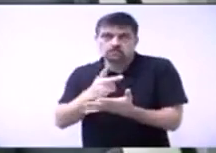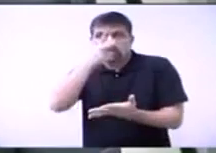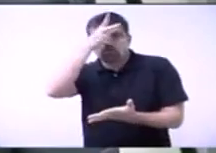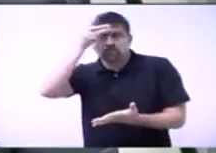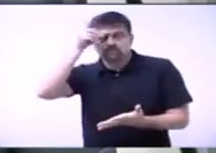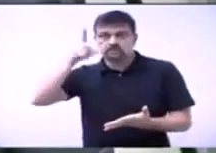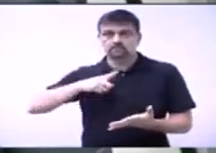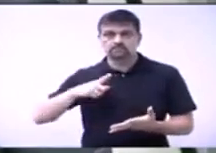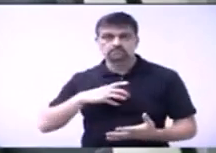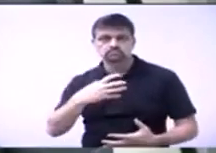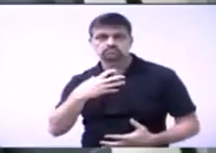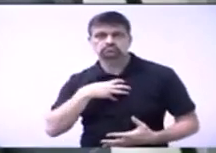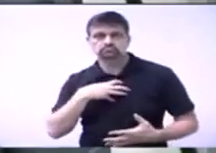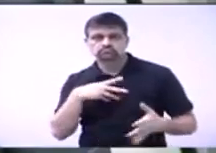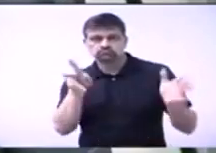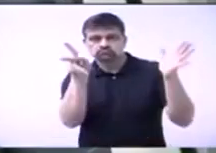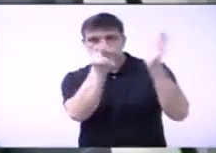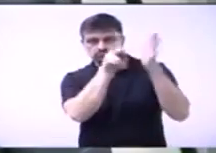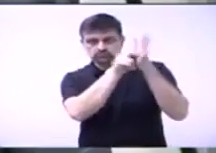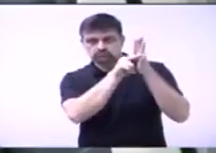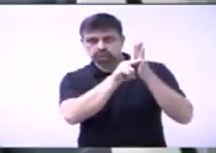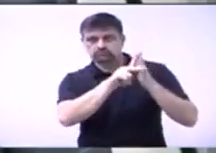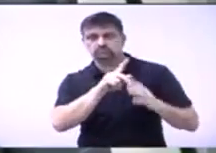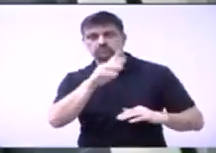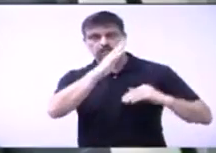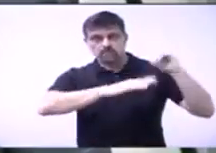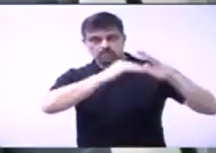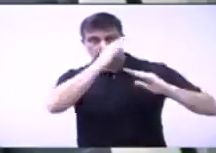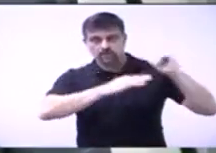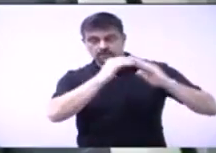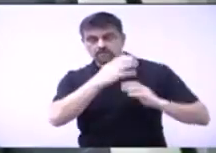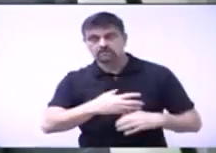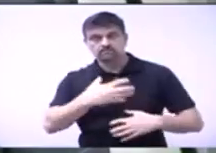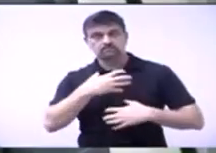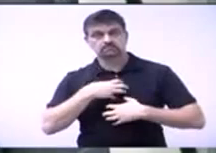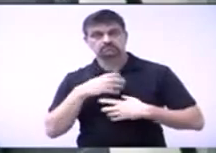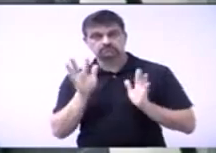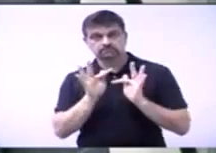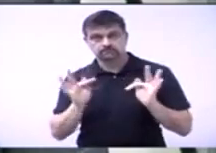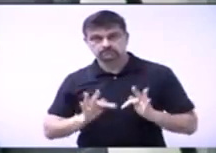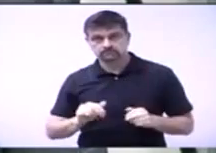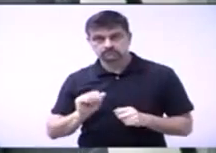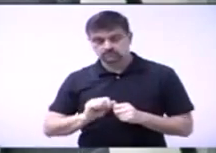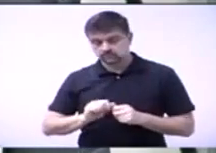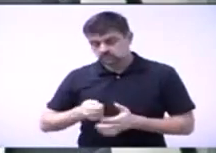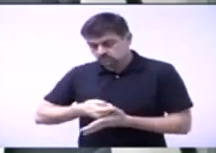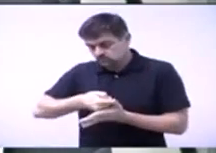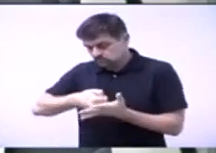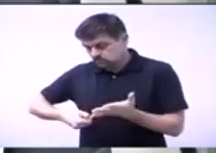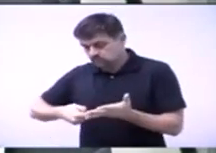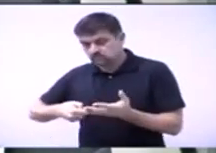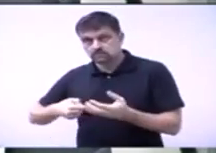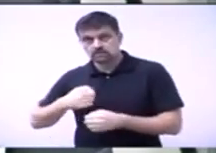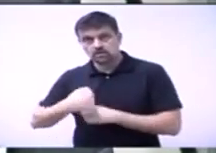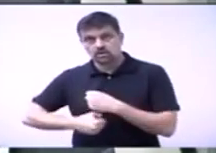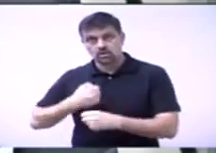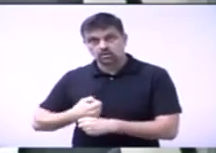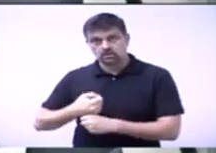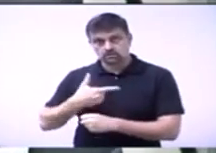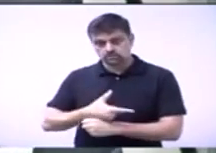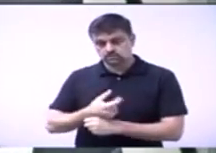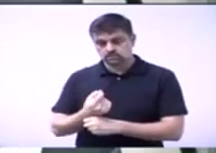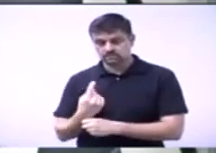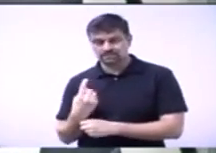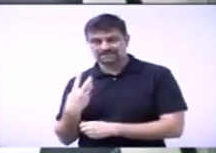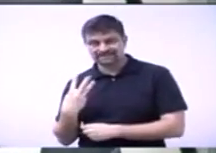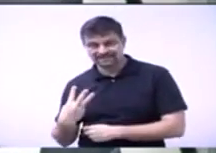tem a plataforma dele, a maneira dele, mas o que me deixa muito feliz é que eu fiz uma indicação no ano de 2013,